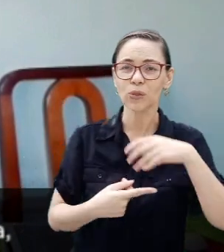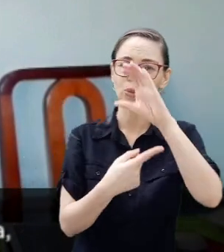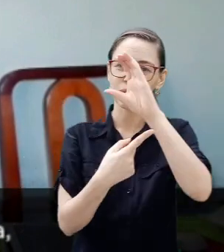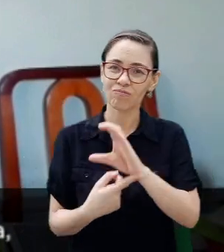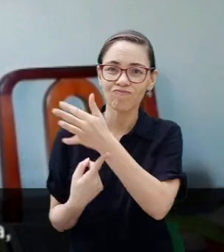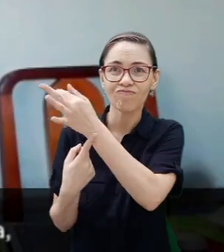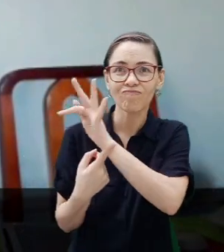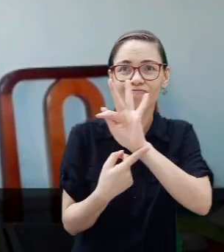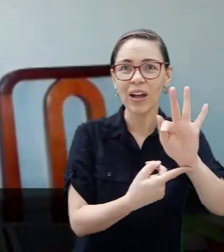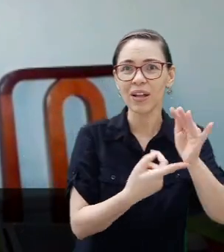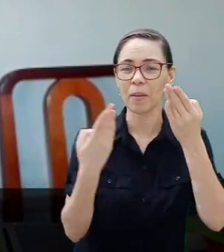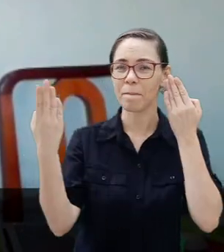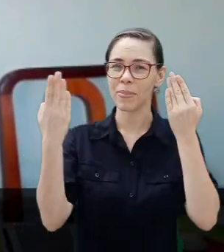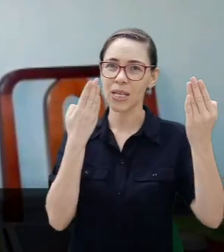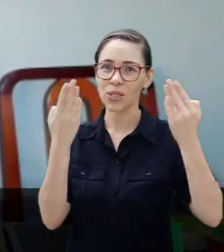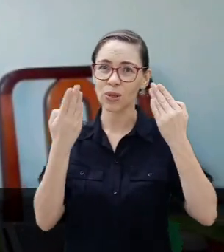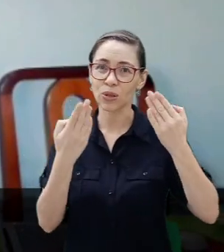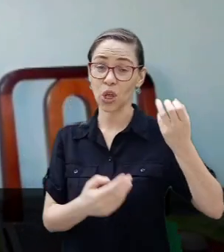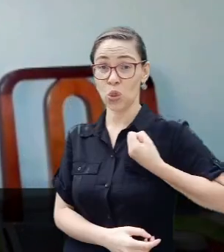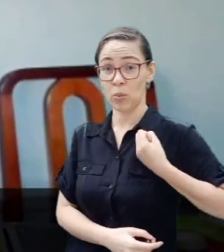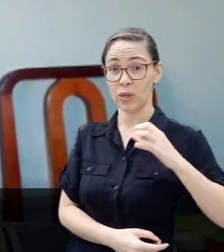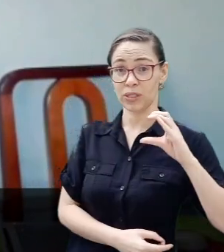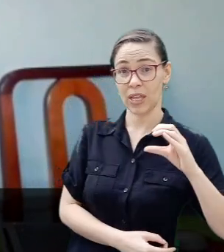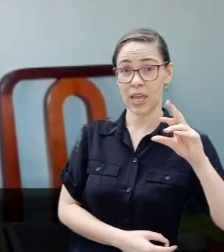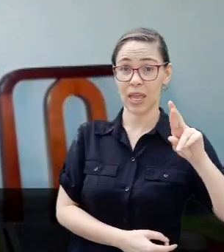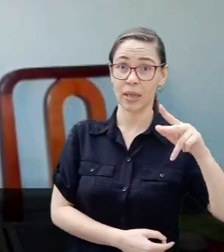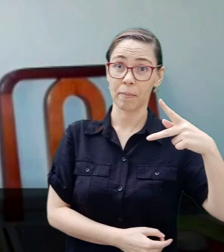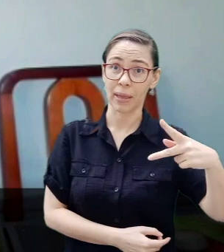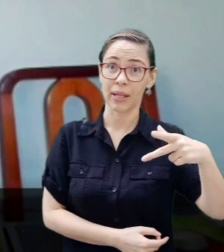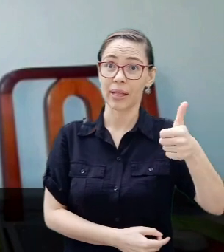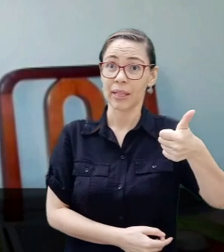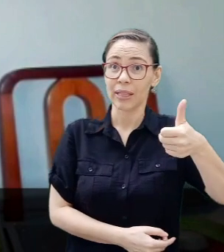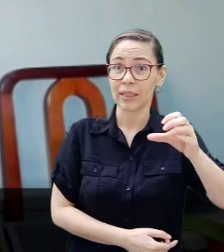Psicologia, inscrita pelo CRP